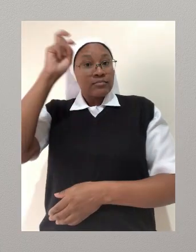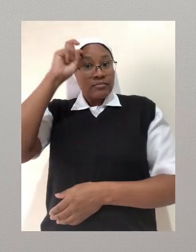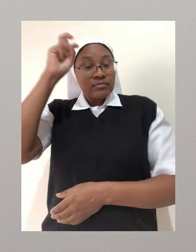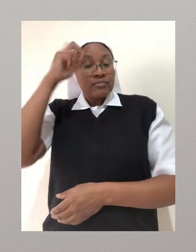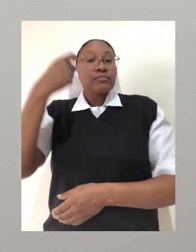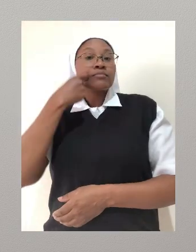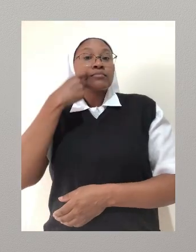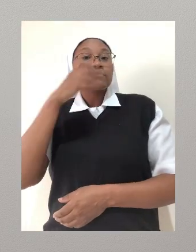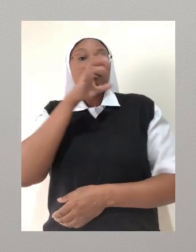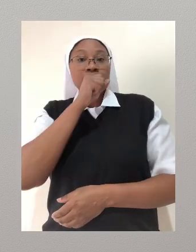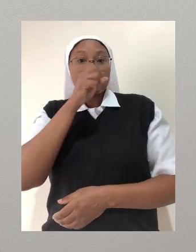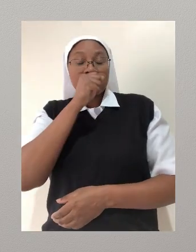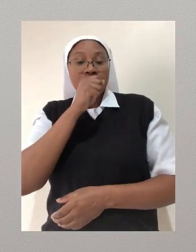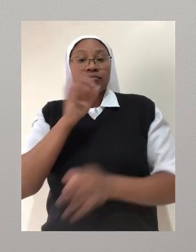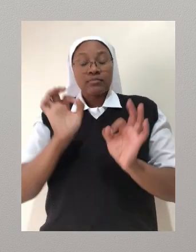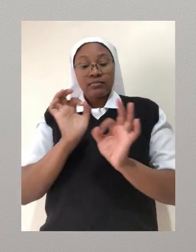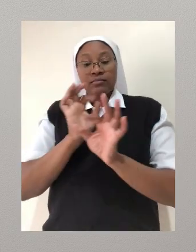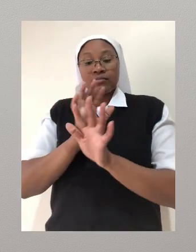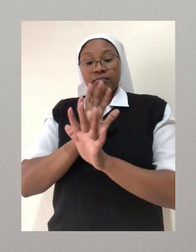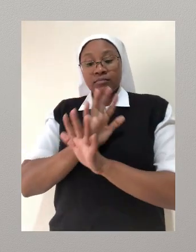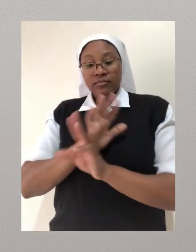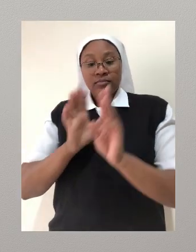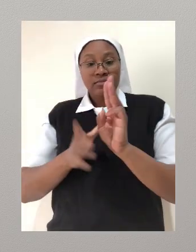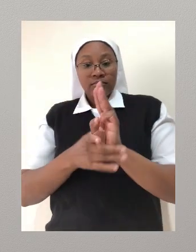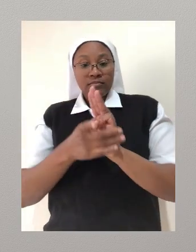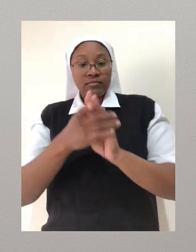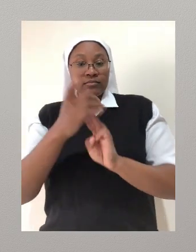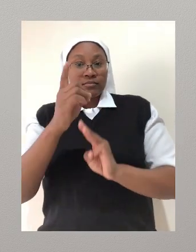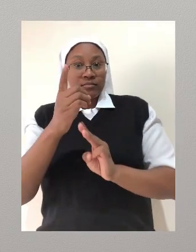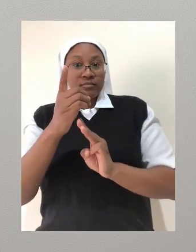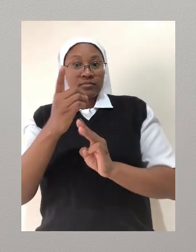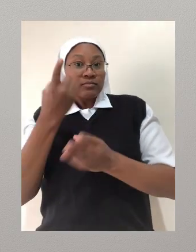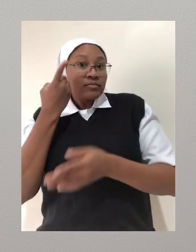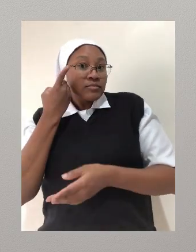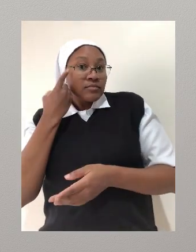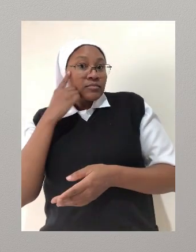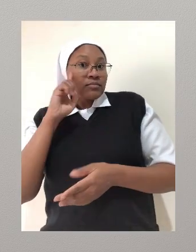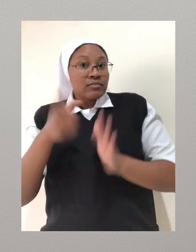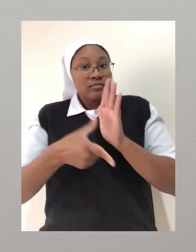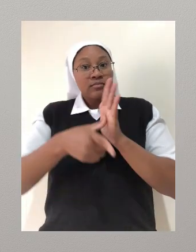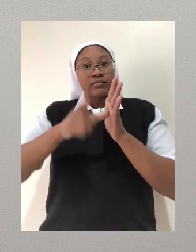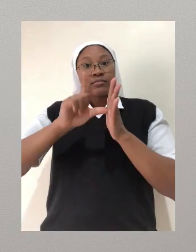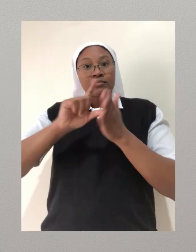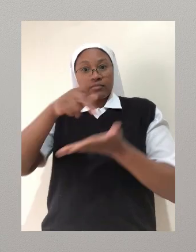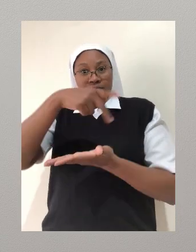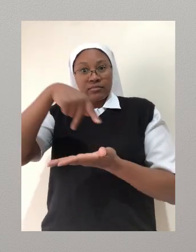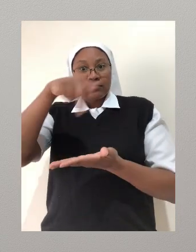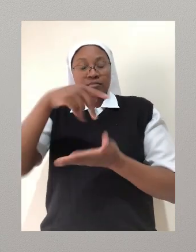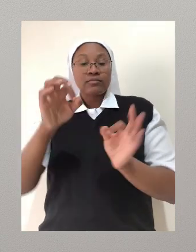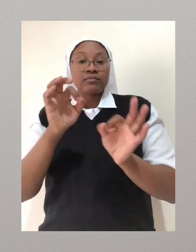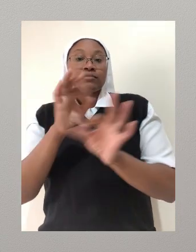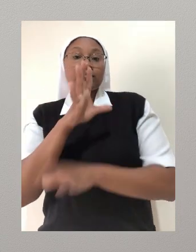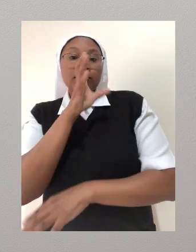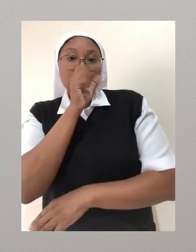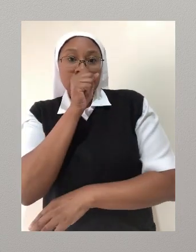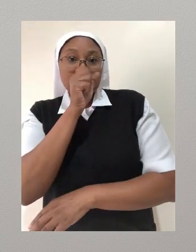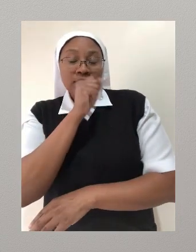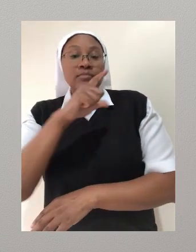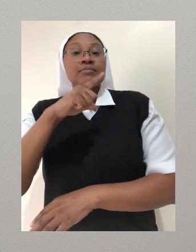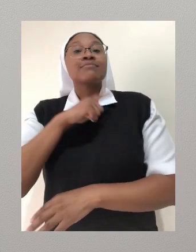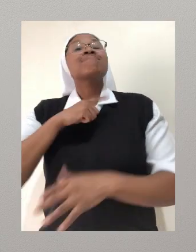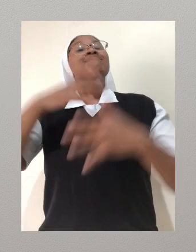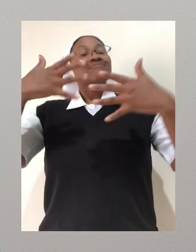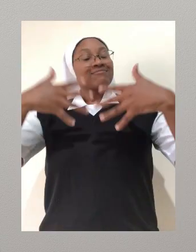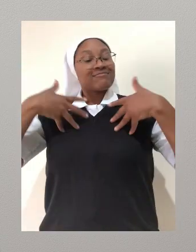E no sábado quando então concluiremos o trigo Pascal vivido e celebrado passado sábado teremos